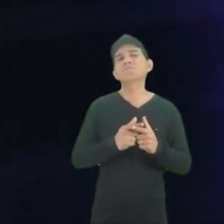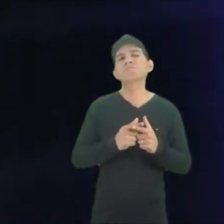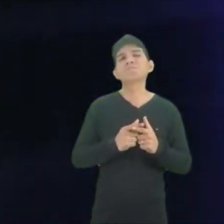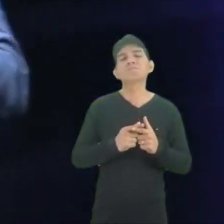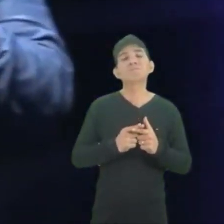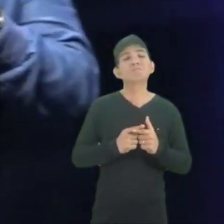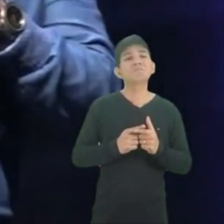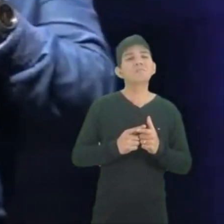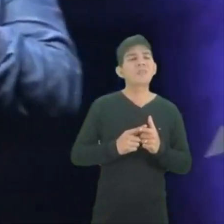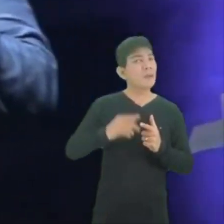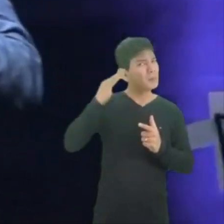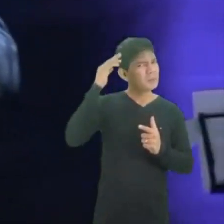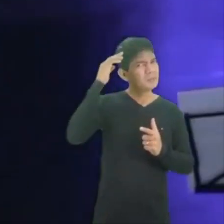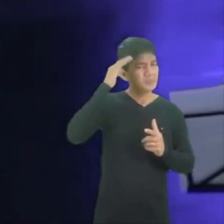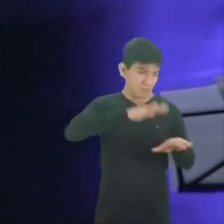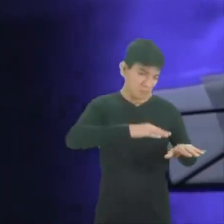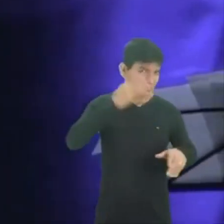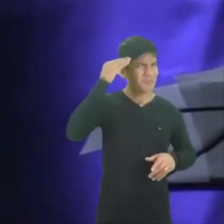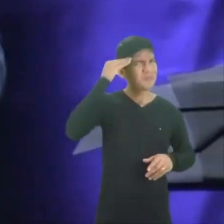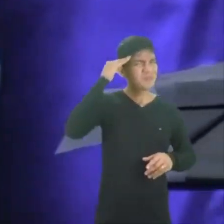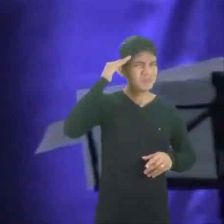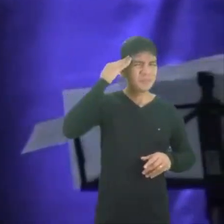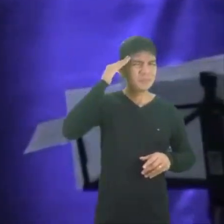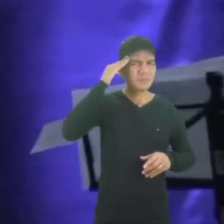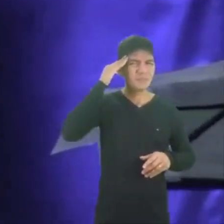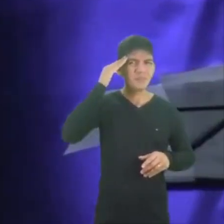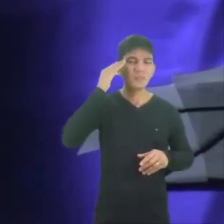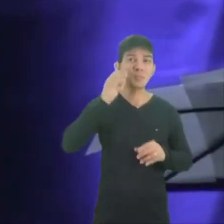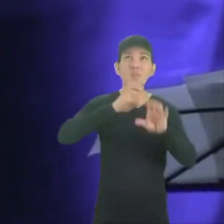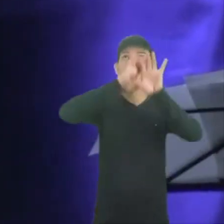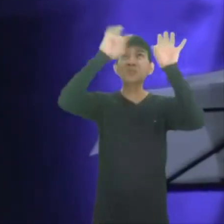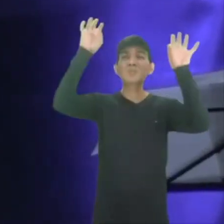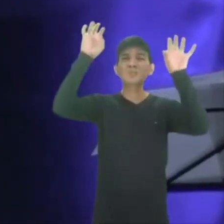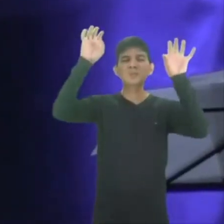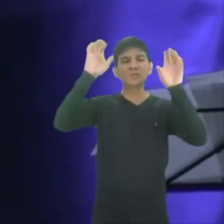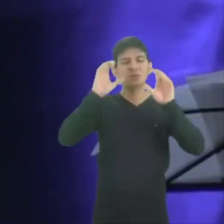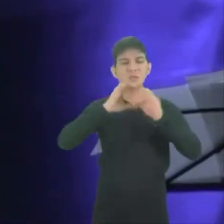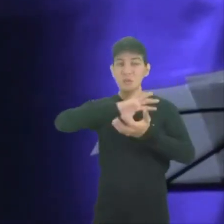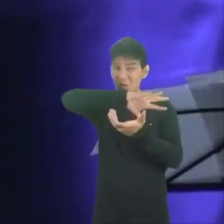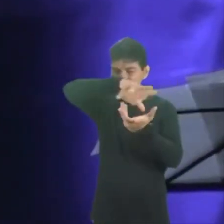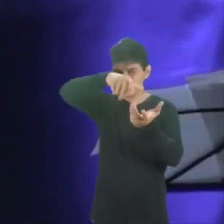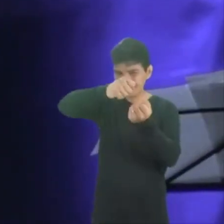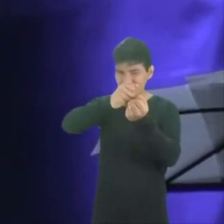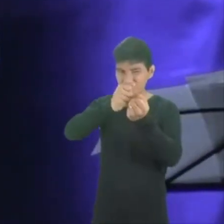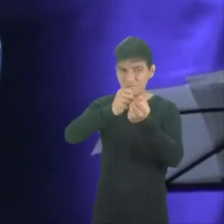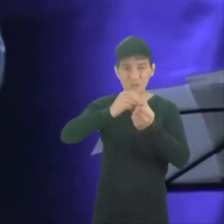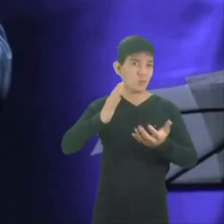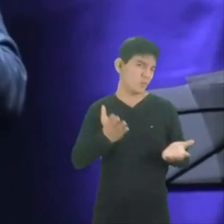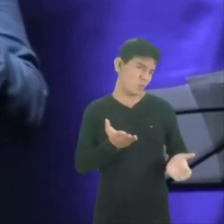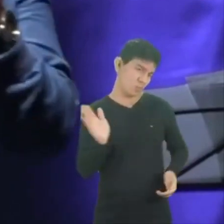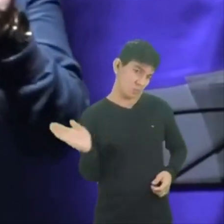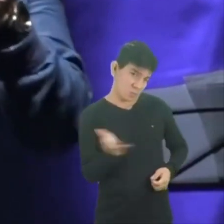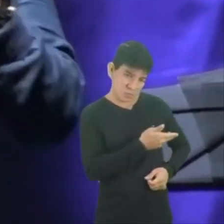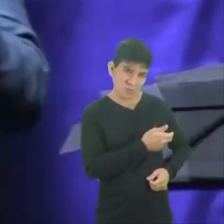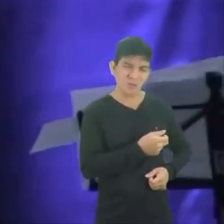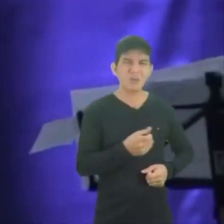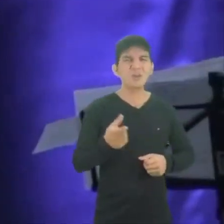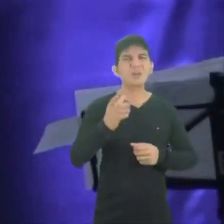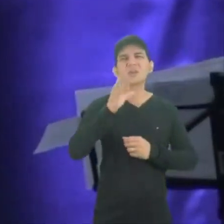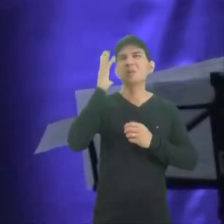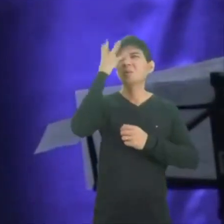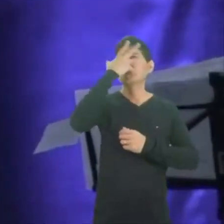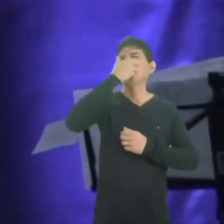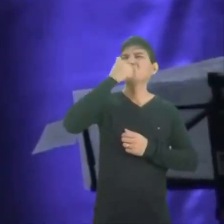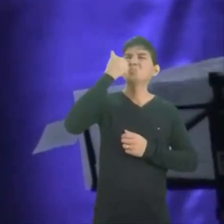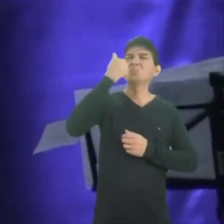idealiza na cabeça da criança, né, um novo céu, uma nova terra, algo assim que, nossa, lindo,